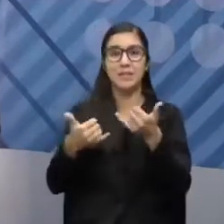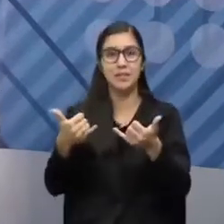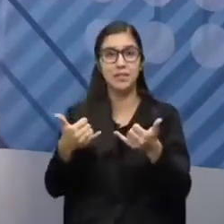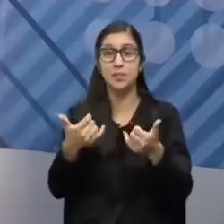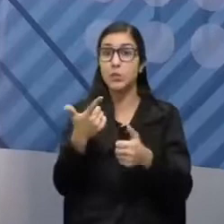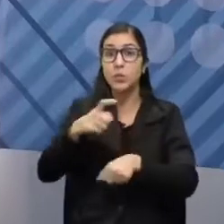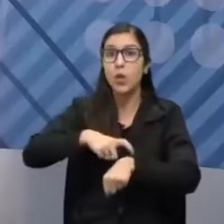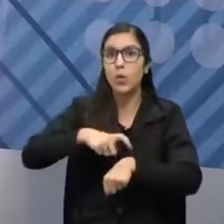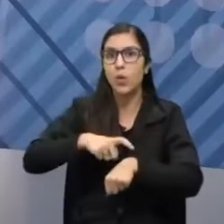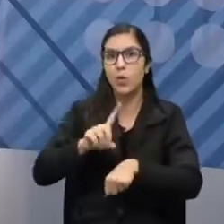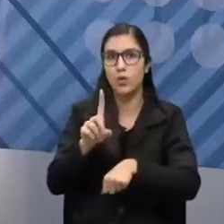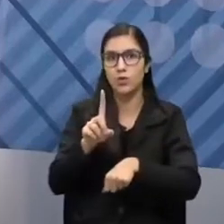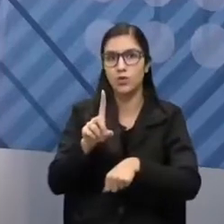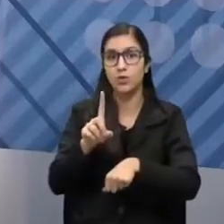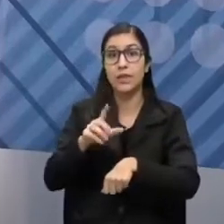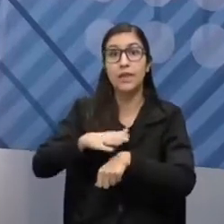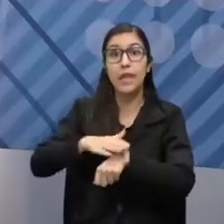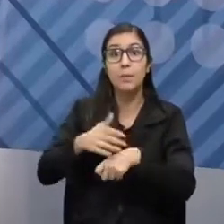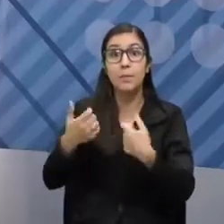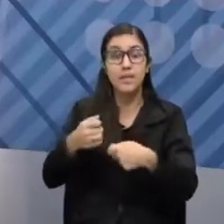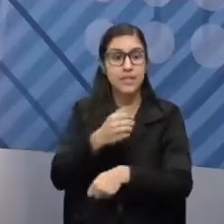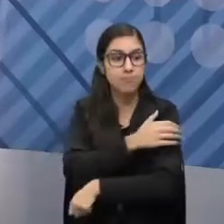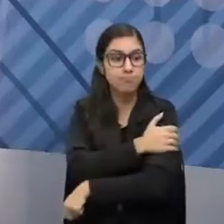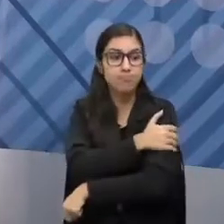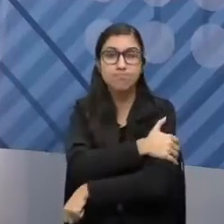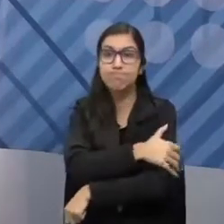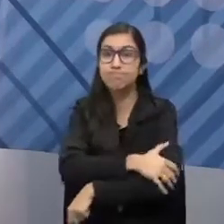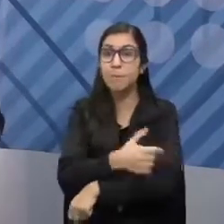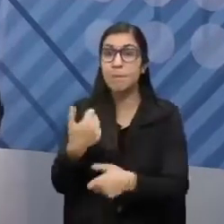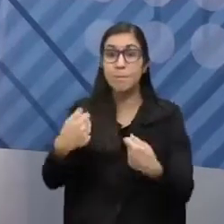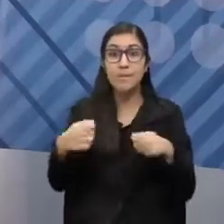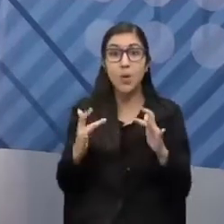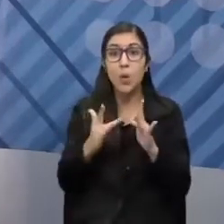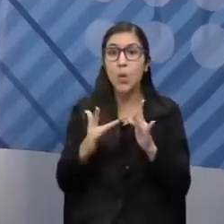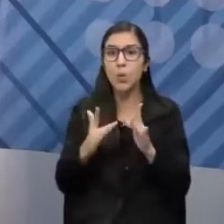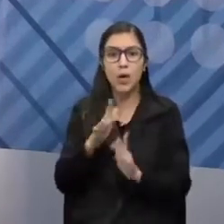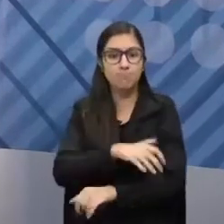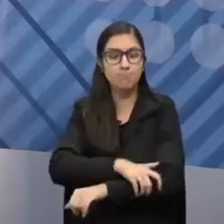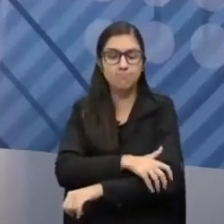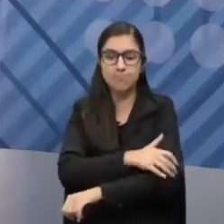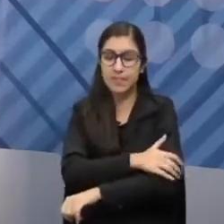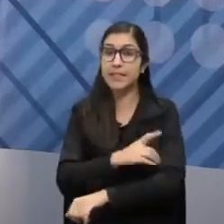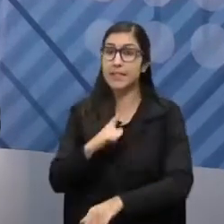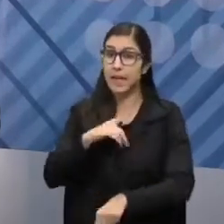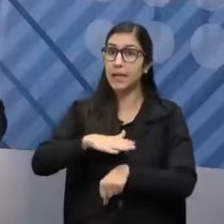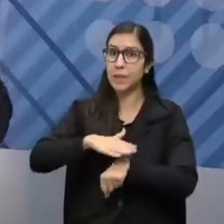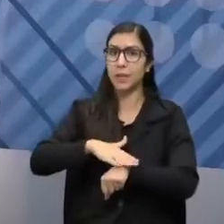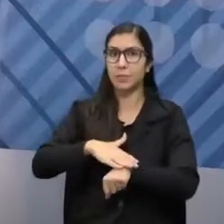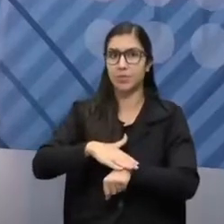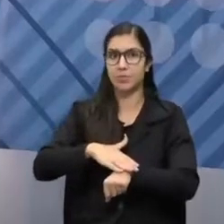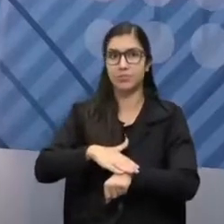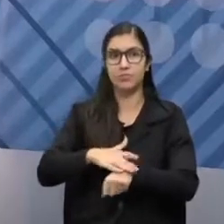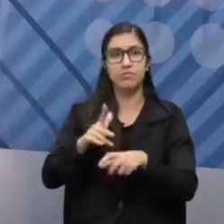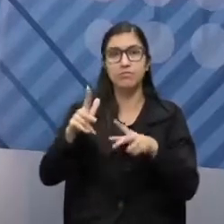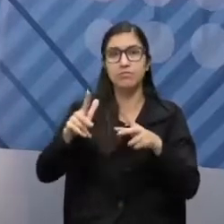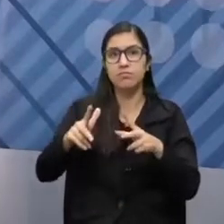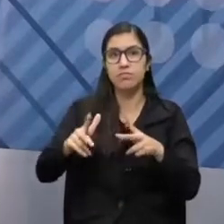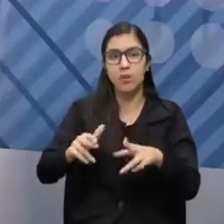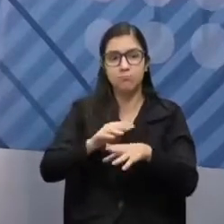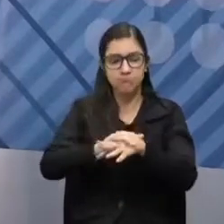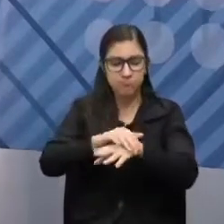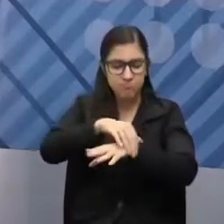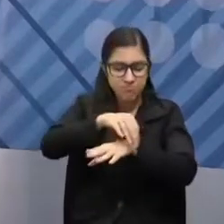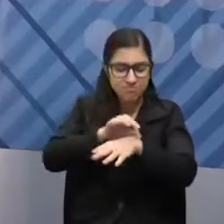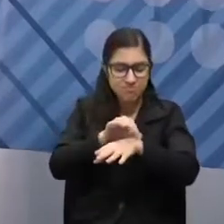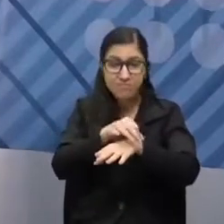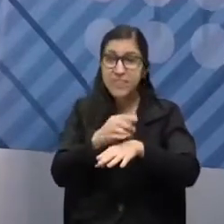relógio. A conexão dele com o tempo tem que ser sinestésico. Ele precisa perceber que o tempo existe. Assim como a pista, não